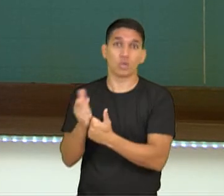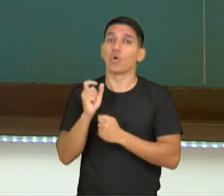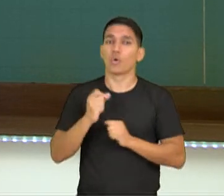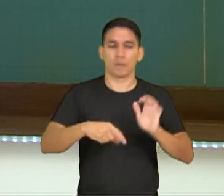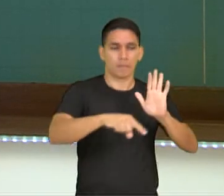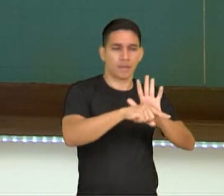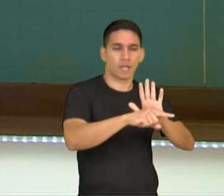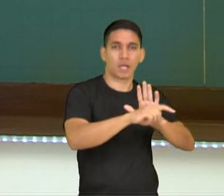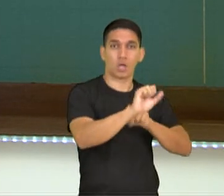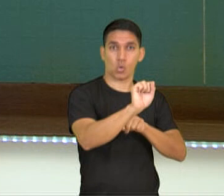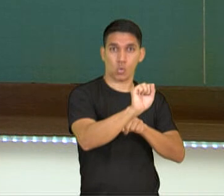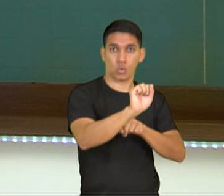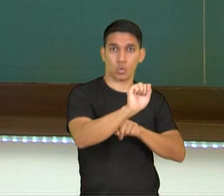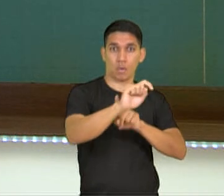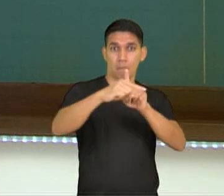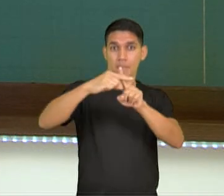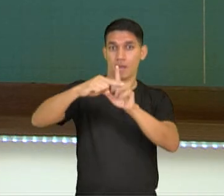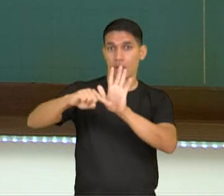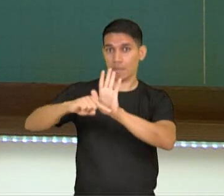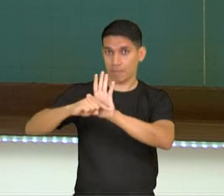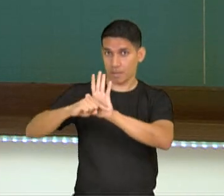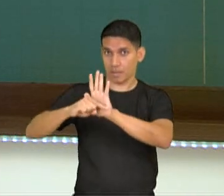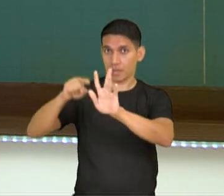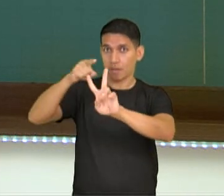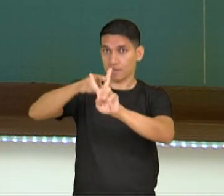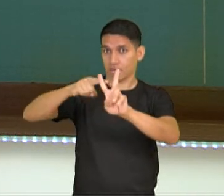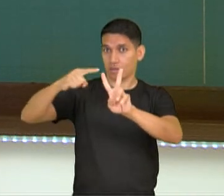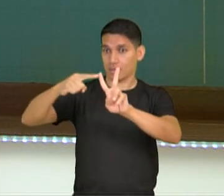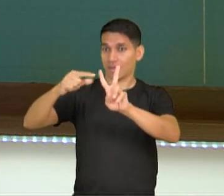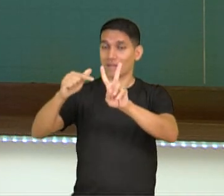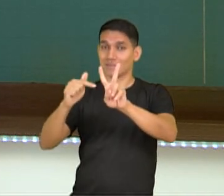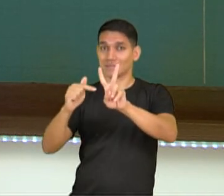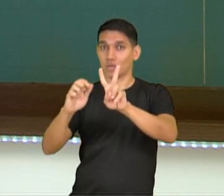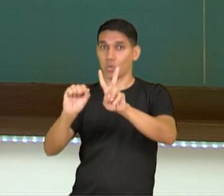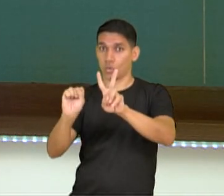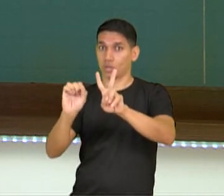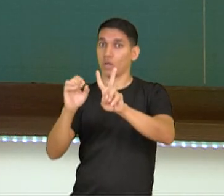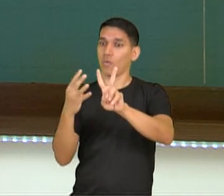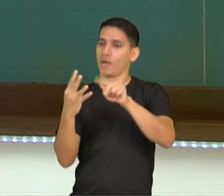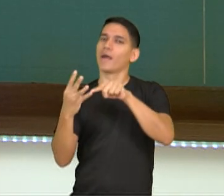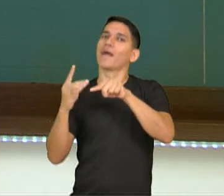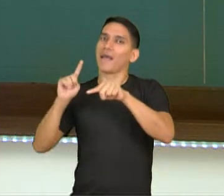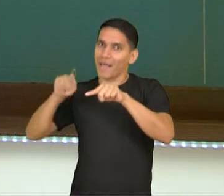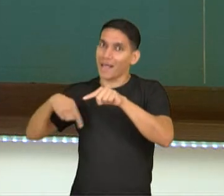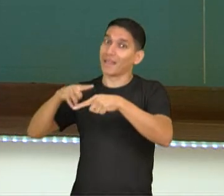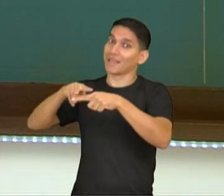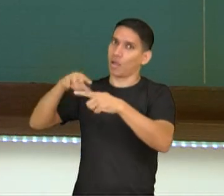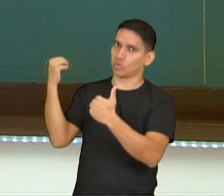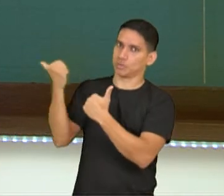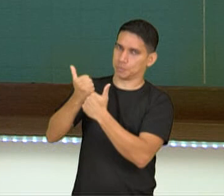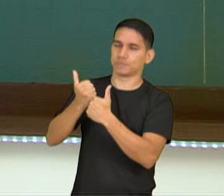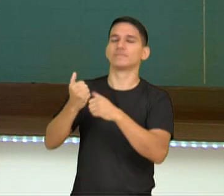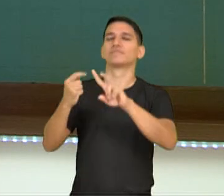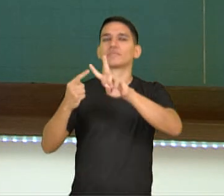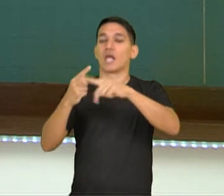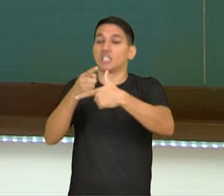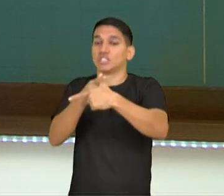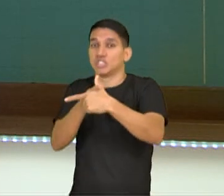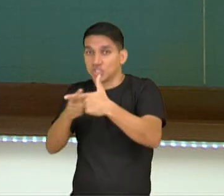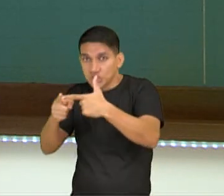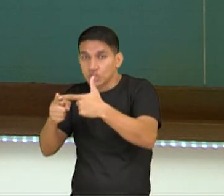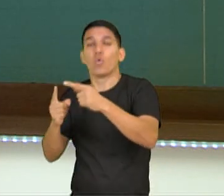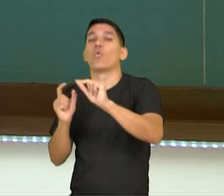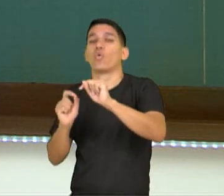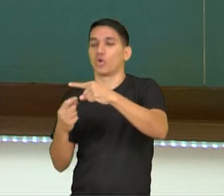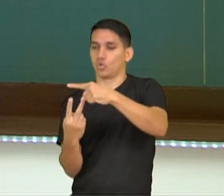Menos 8, mais ou menos a raiz quadrada de 784, que foi o valor de delta que nós encontramos, divididos por